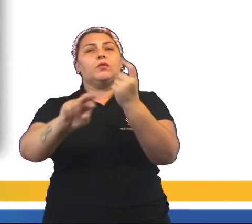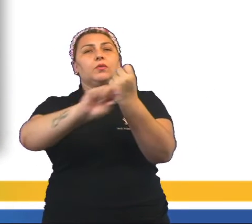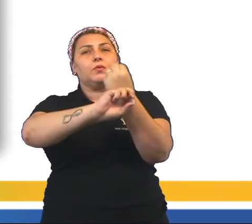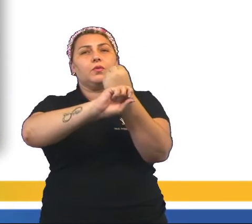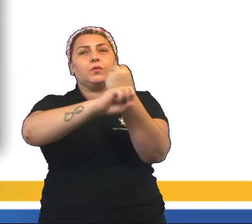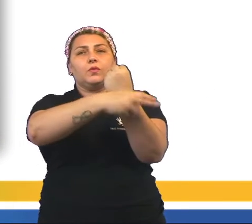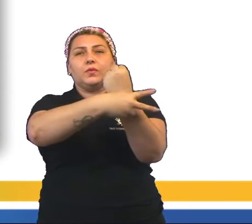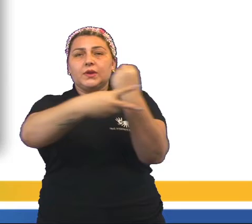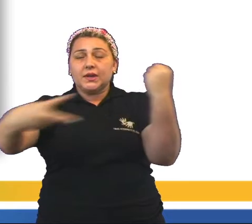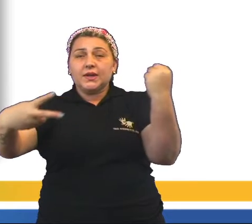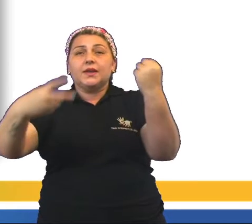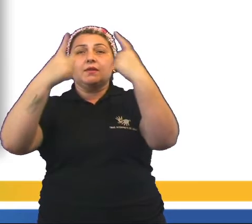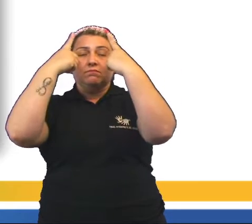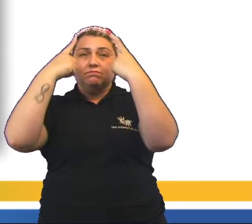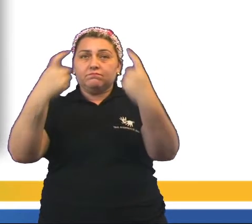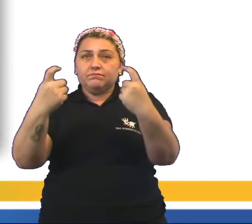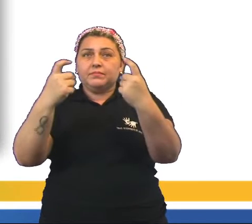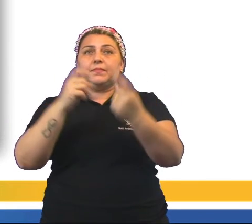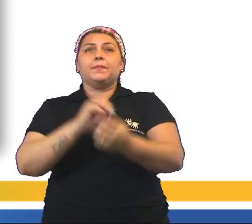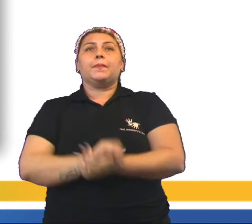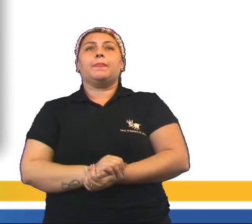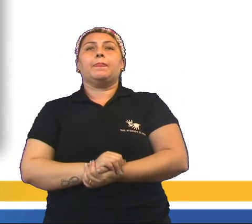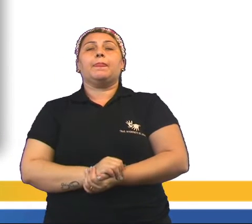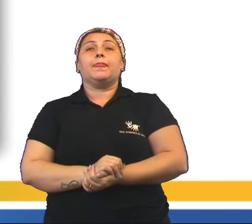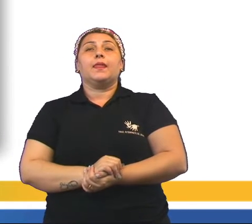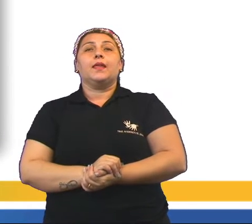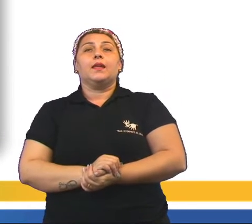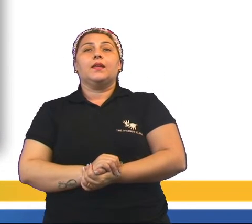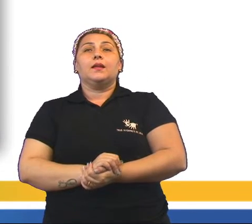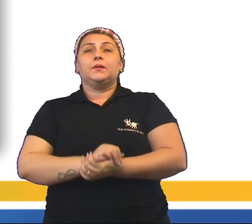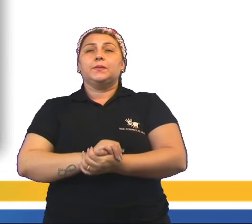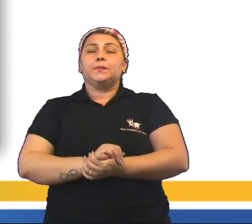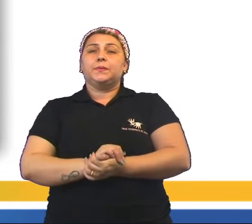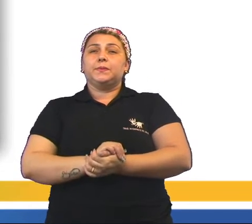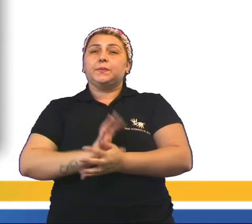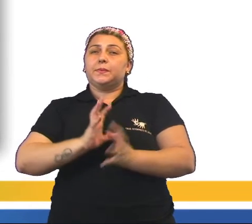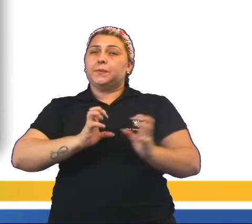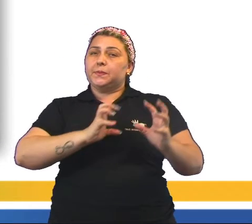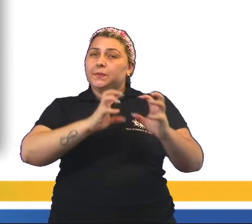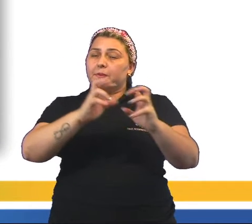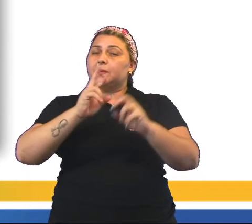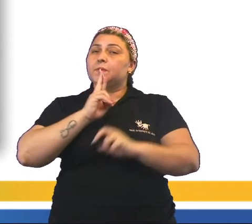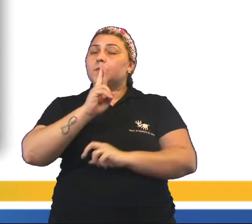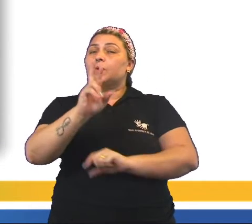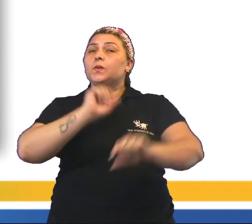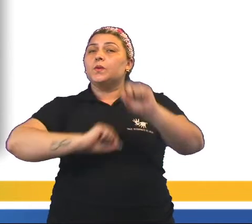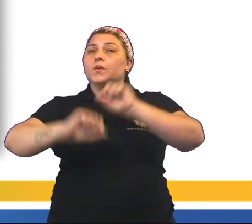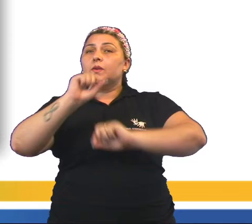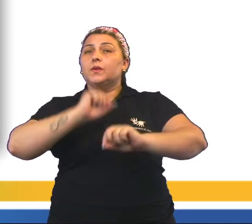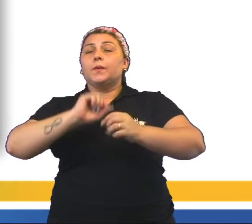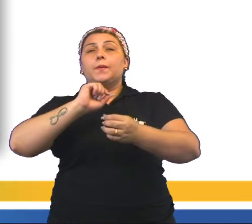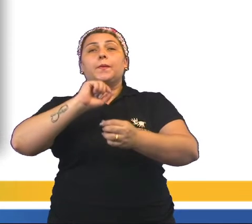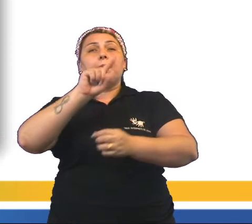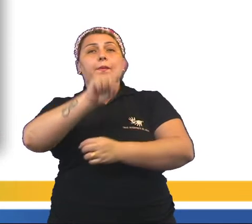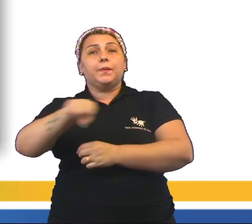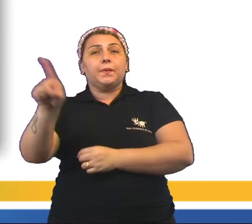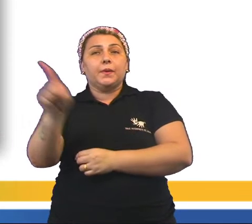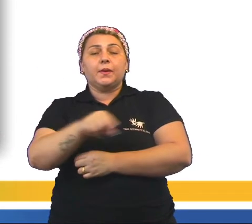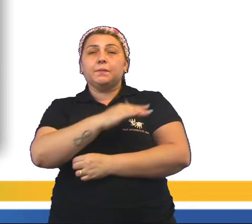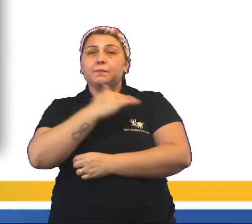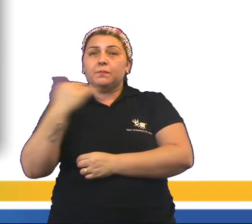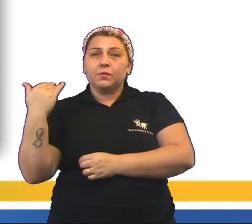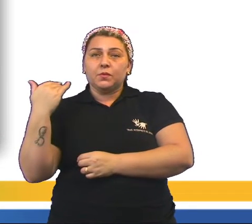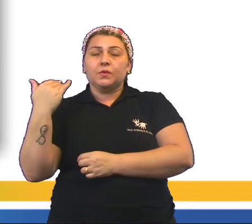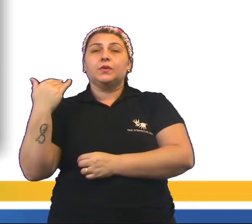dessa violência doméstica. É quando a agressão ela acaba resultando na eliminação, digamos